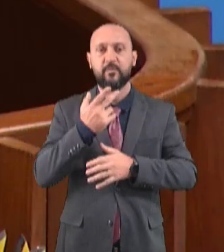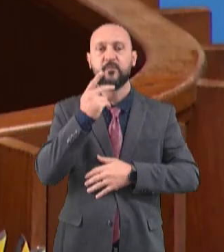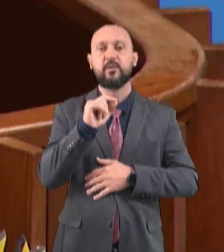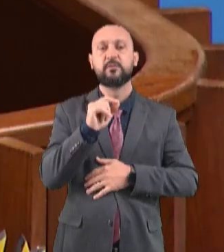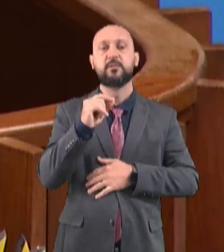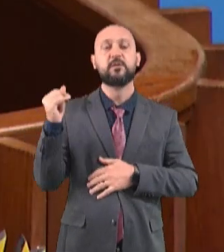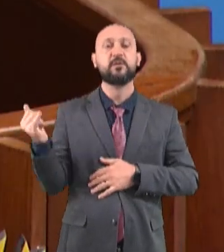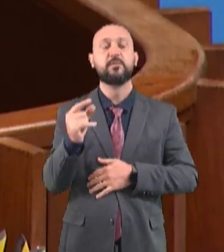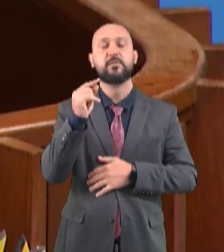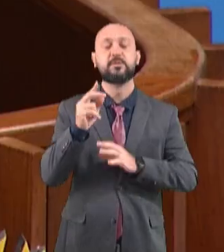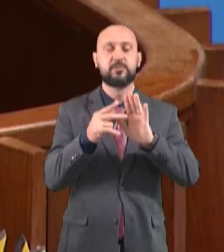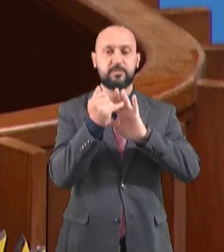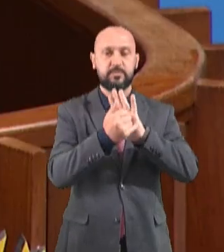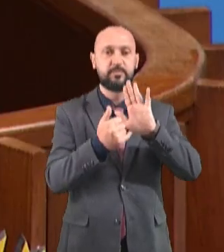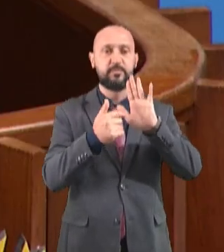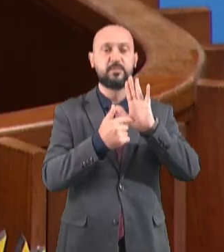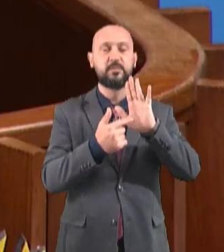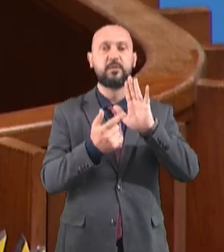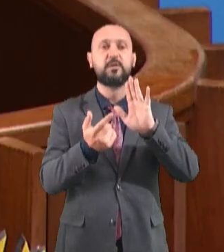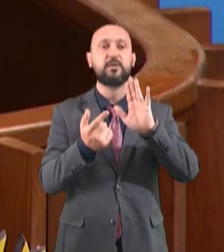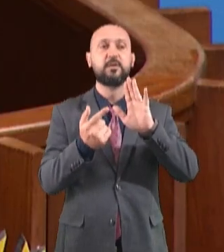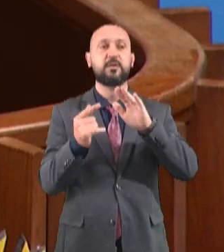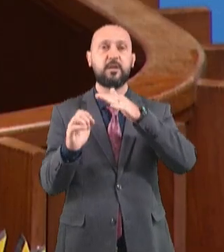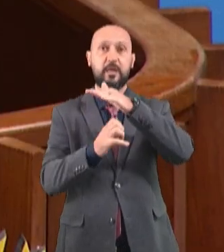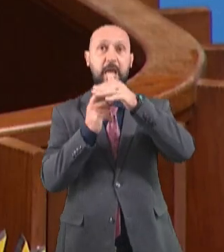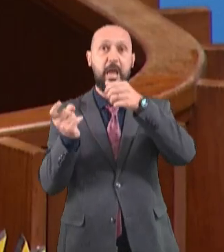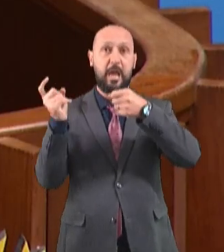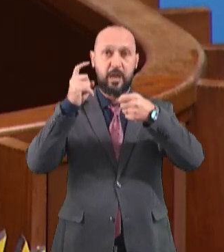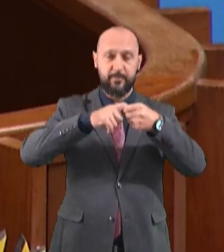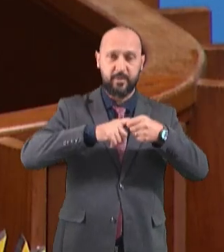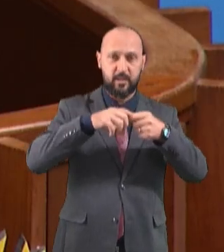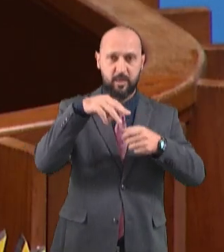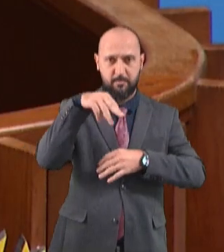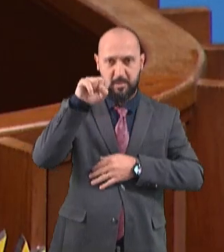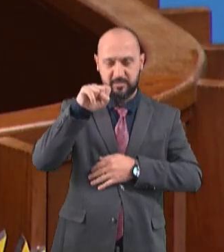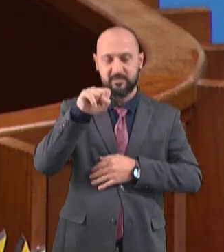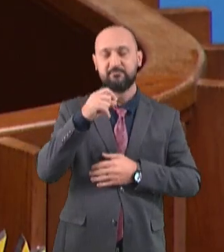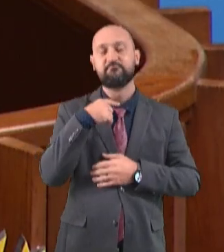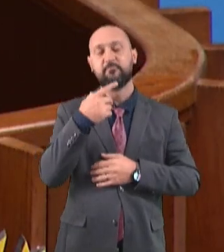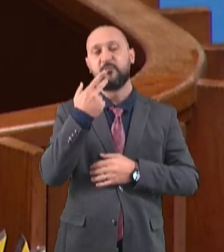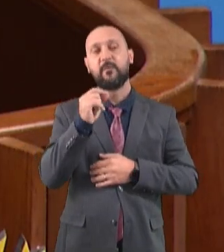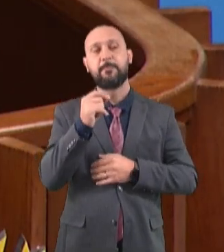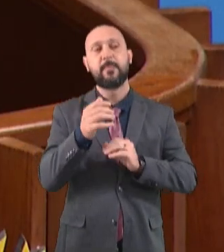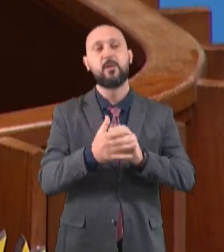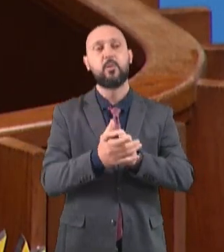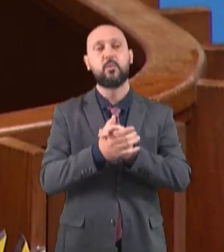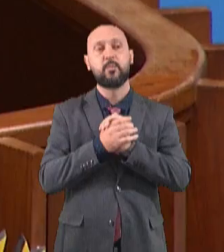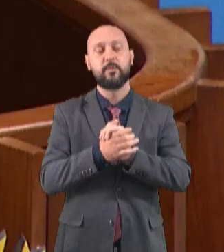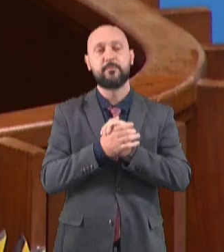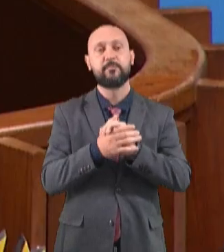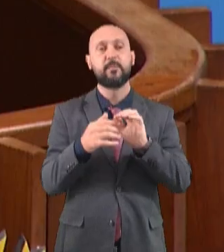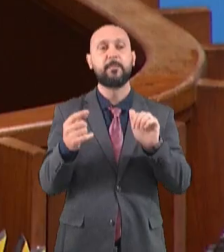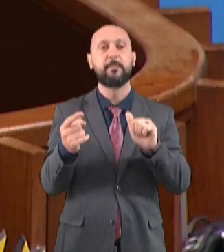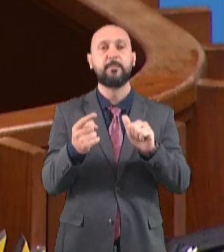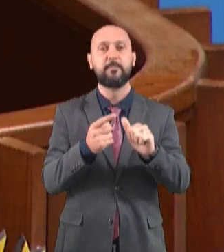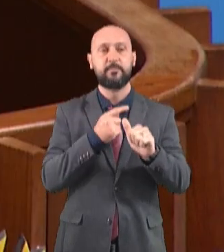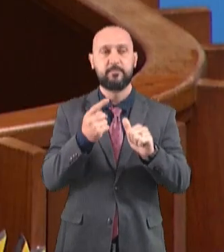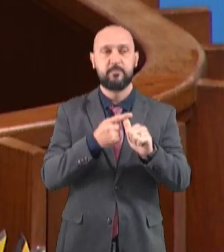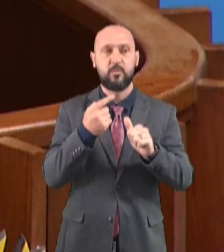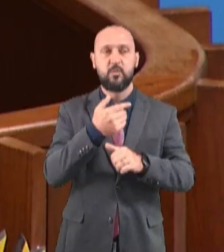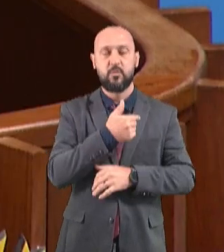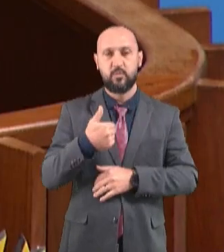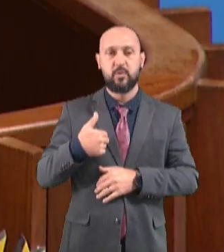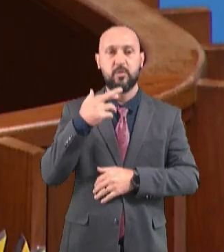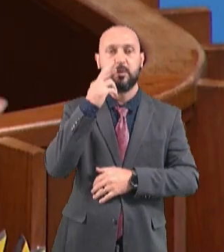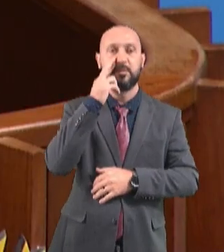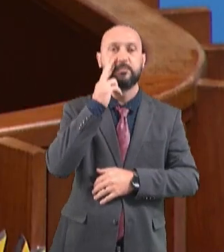da importância desse projeto do Recupera MS e também cumprimentar primeiramente o